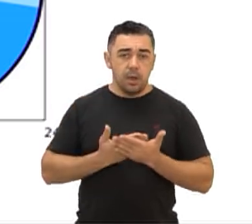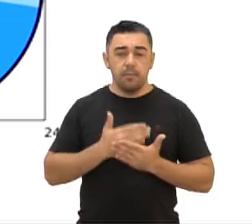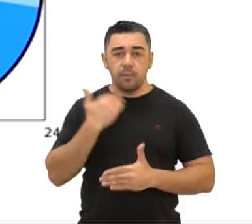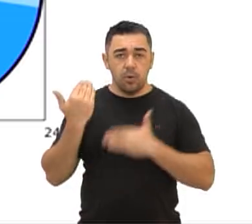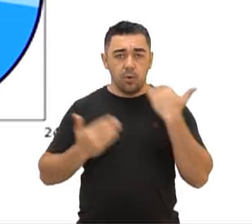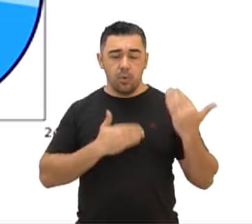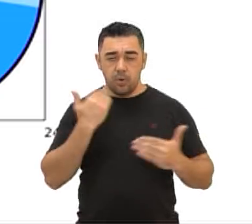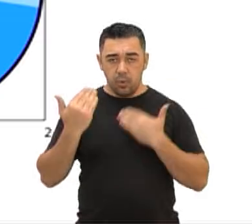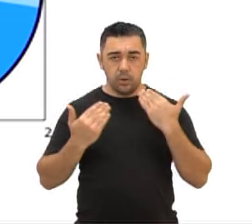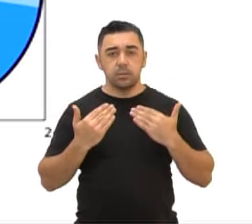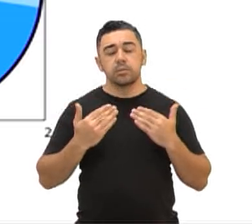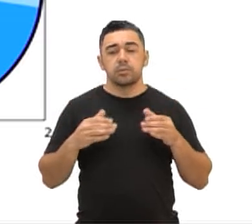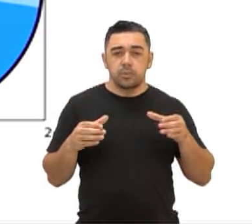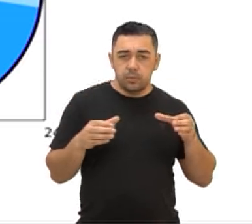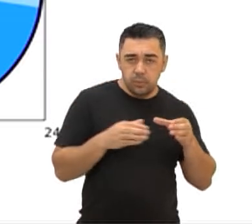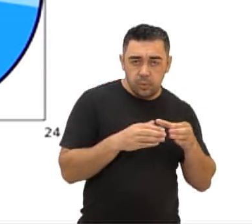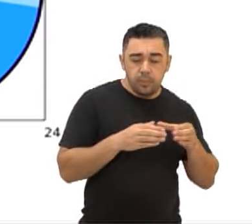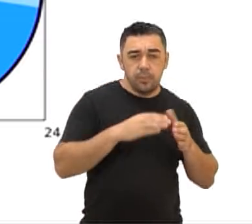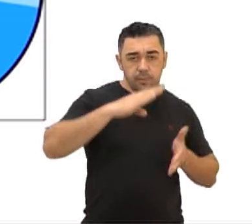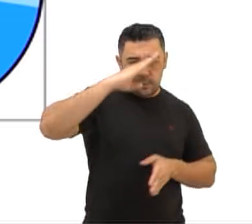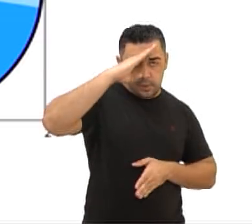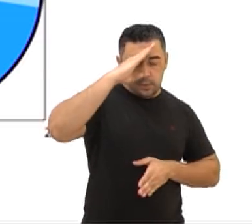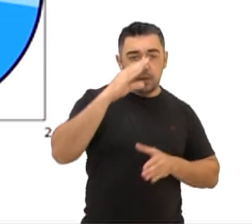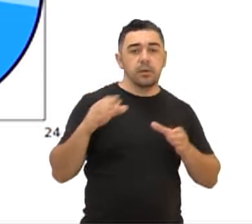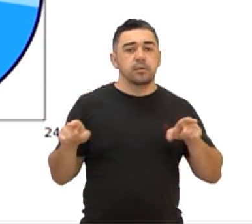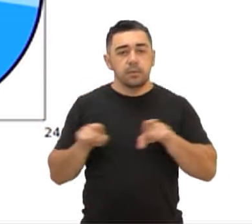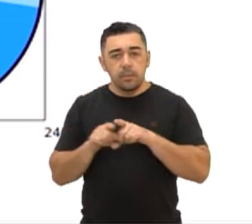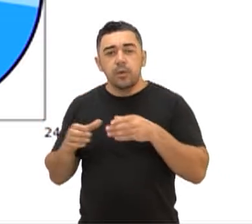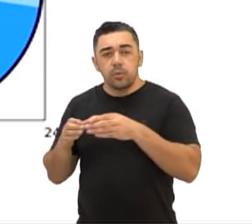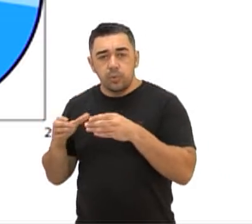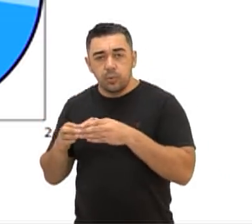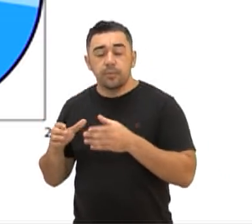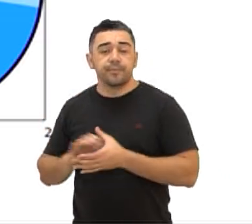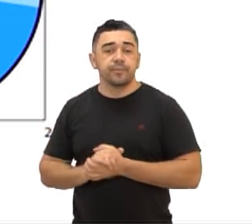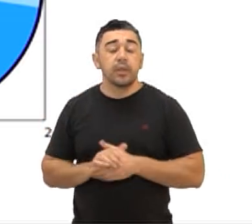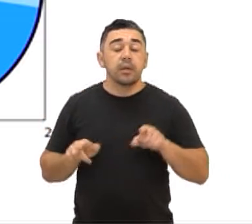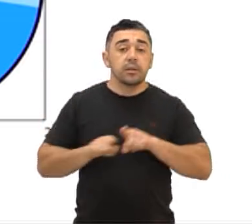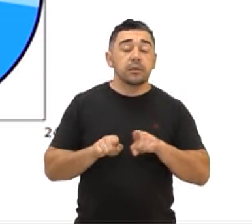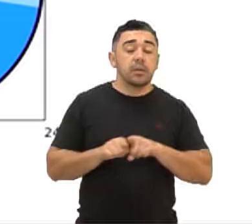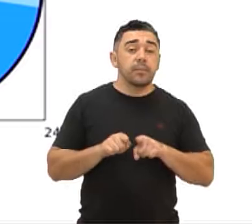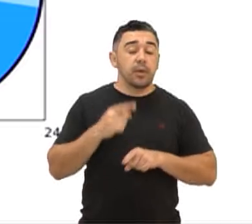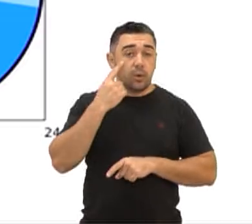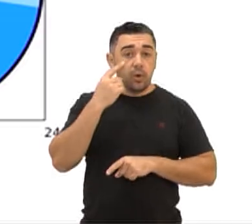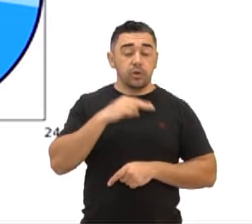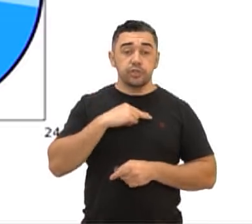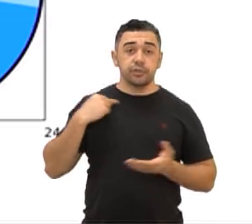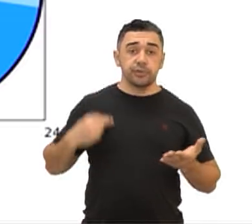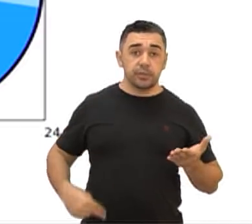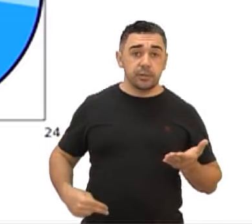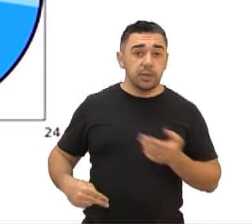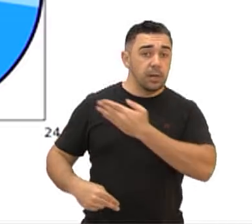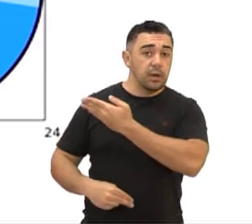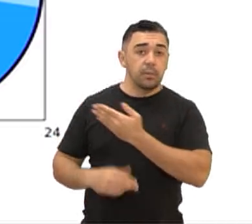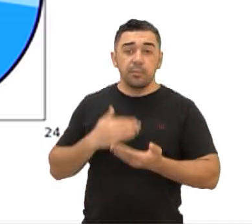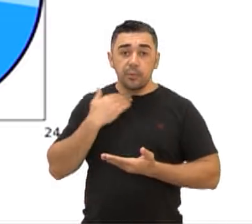mortos militares e civis. Repare na China, que sofreu com as invasões do exército japonês um número muito grande de civis